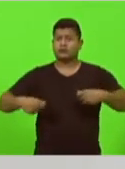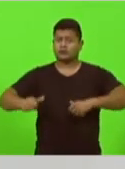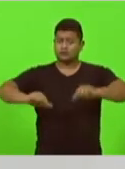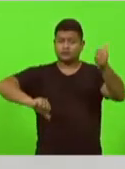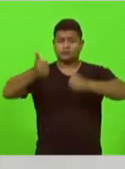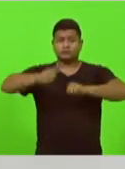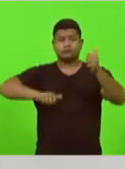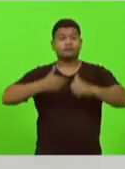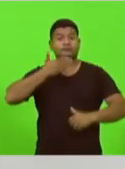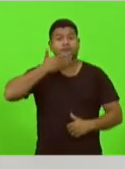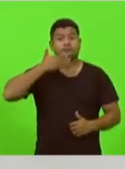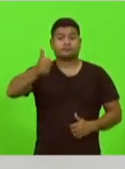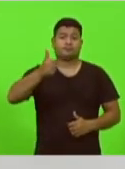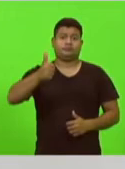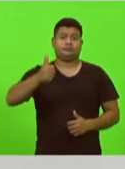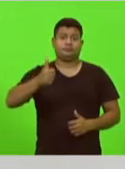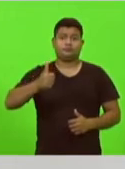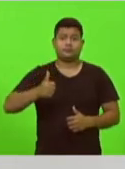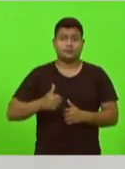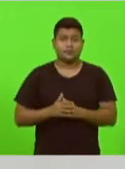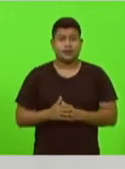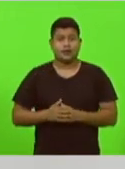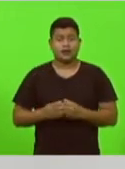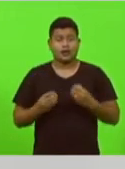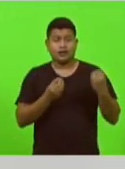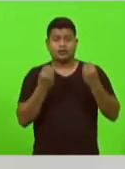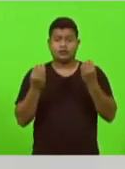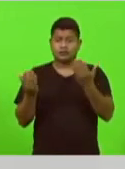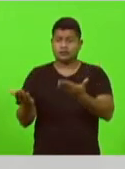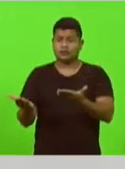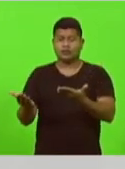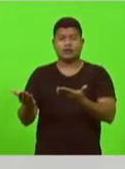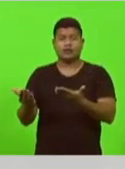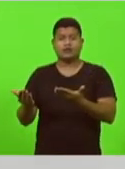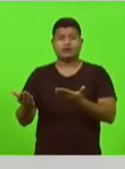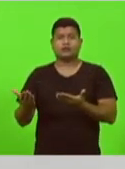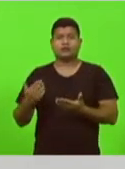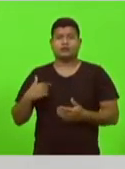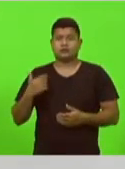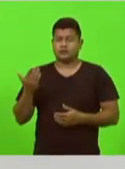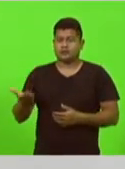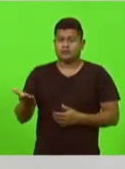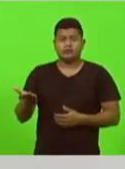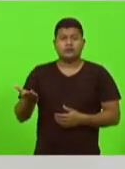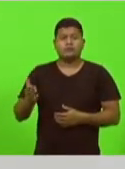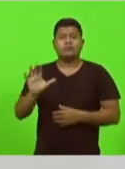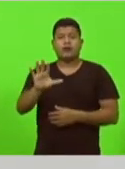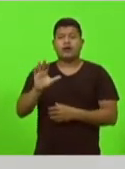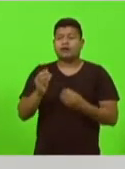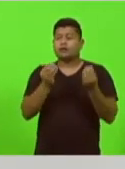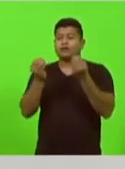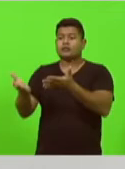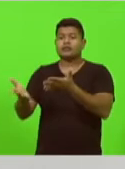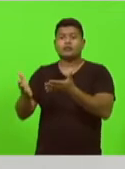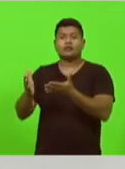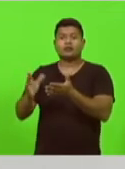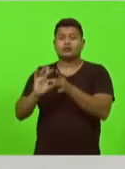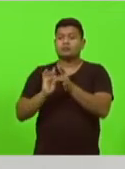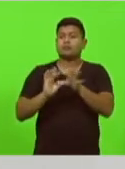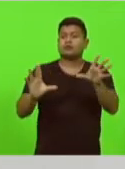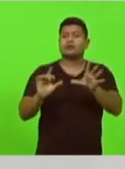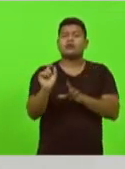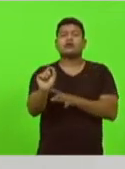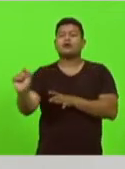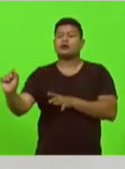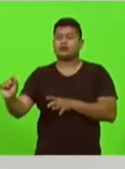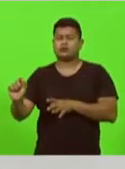na hora de conceder esse benefício, que a gente sabe que é legal, tem que se conceder, mas avalie melhor e vocês têm poder discricionário